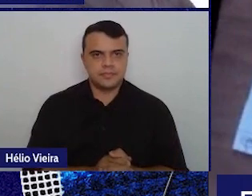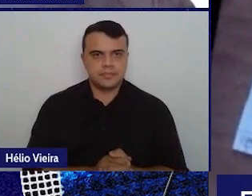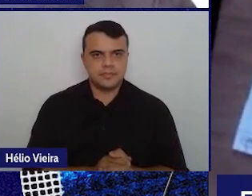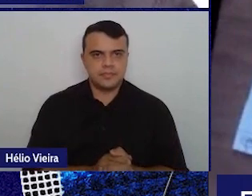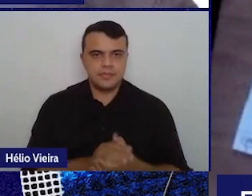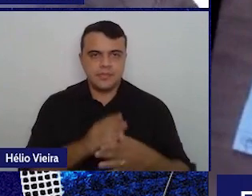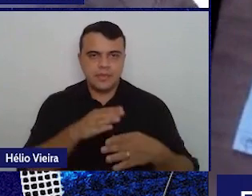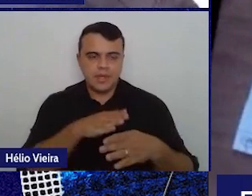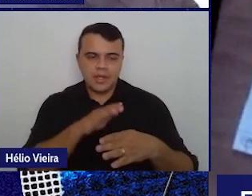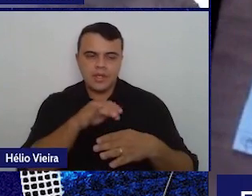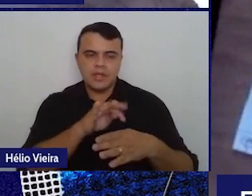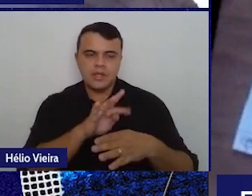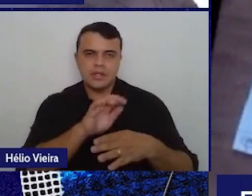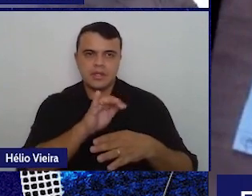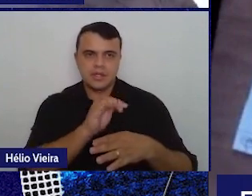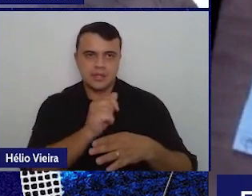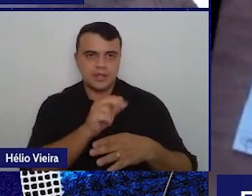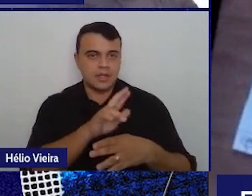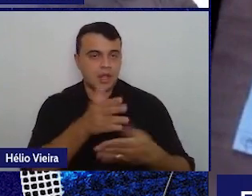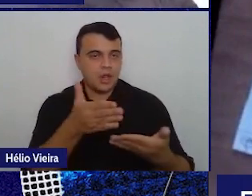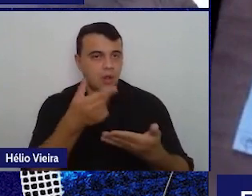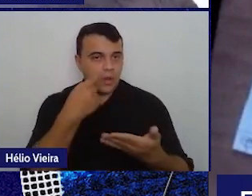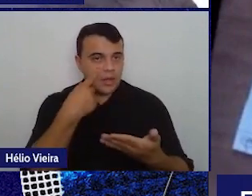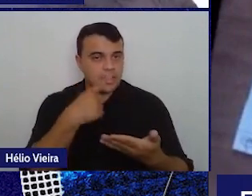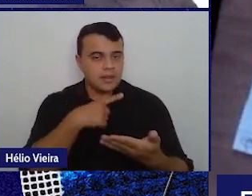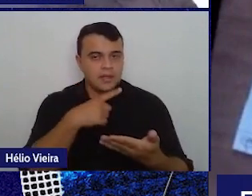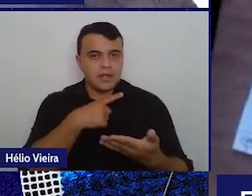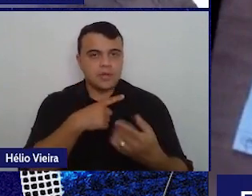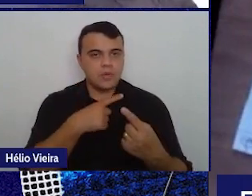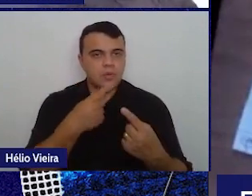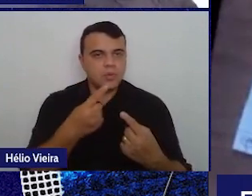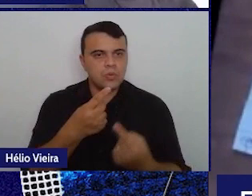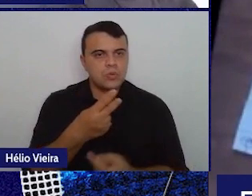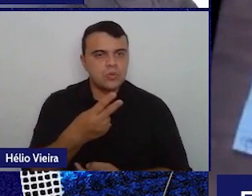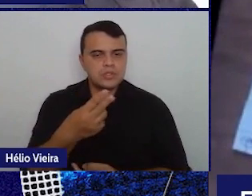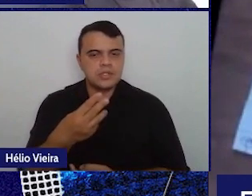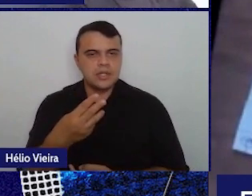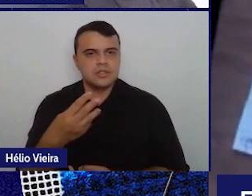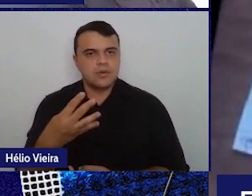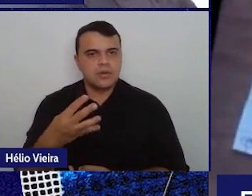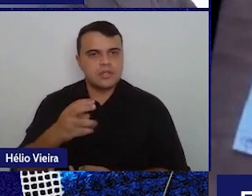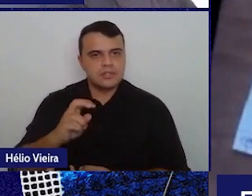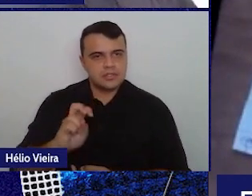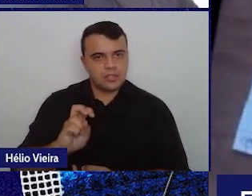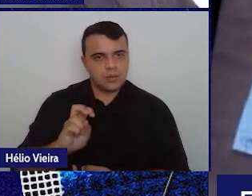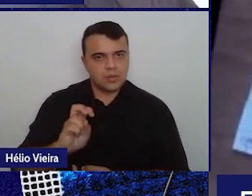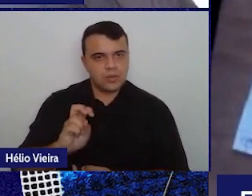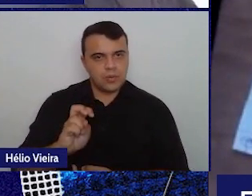trançar. Olha, aqui a gente tem, ó, 1, 2, 3, 4, 5